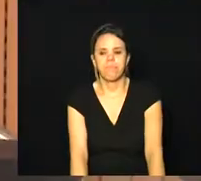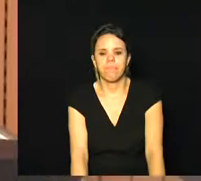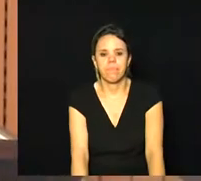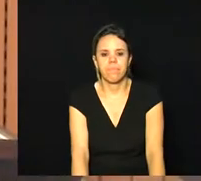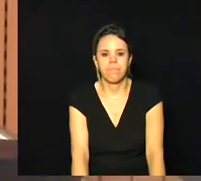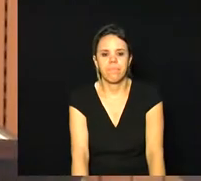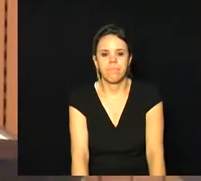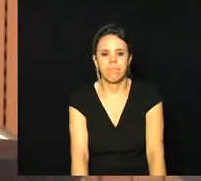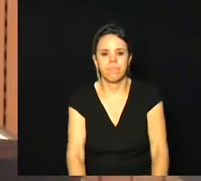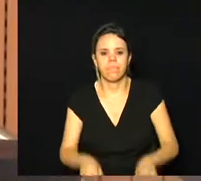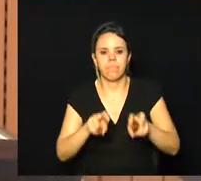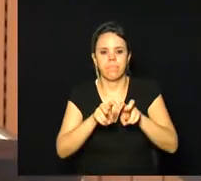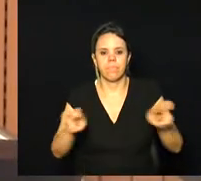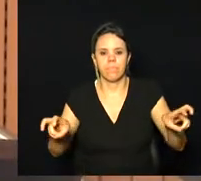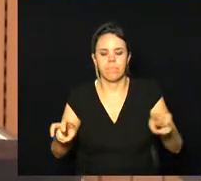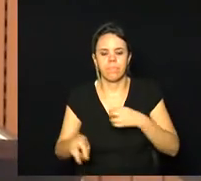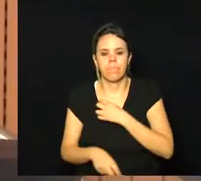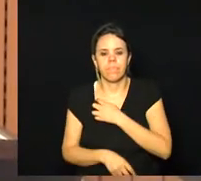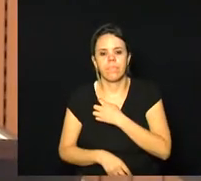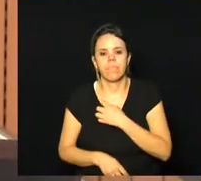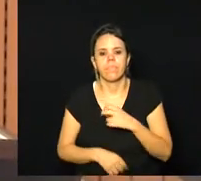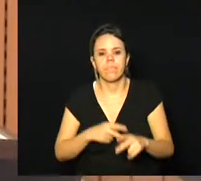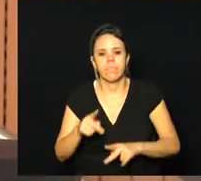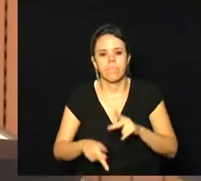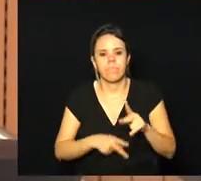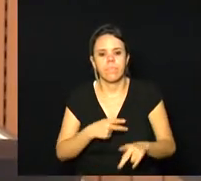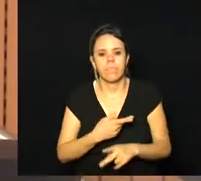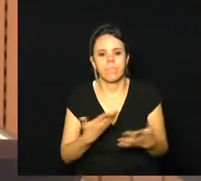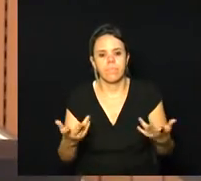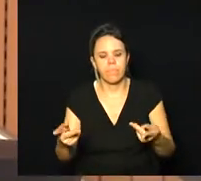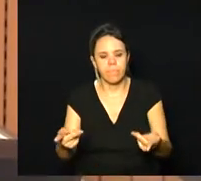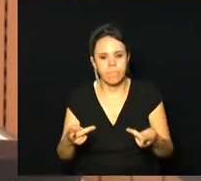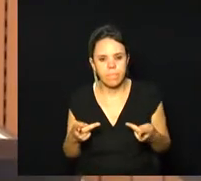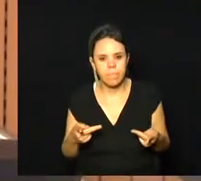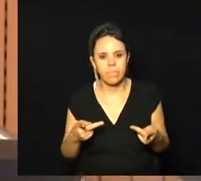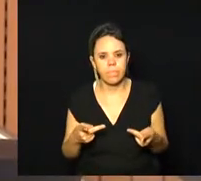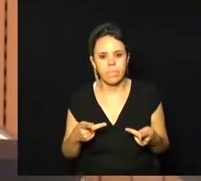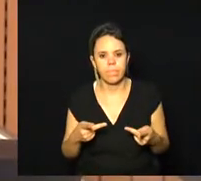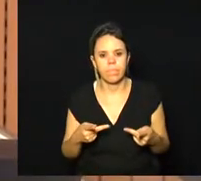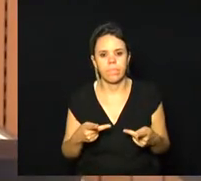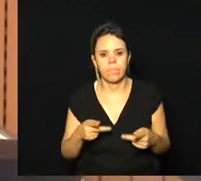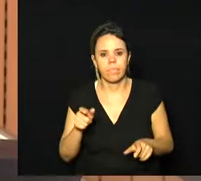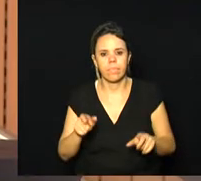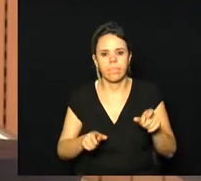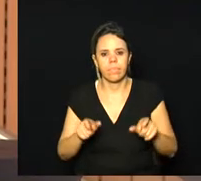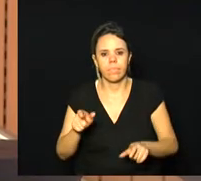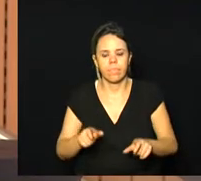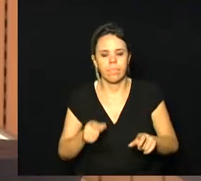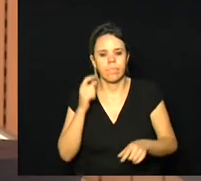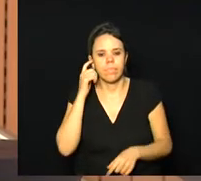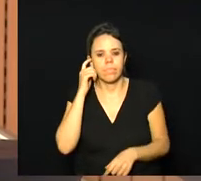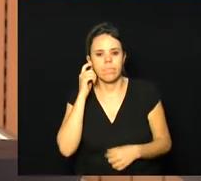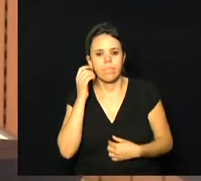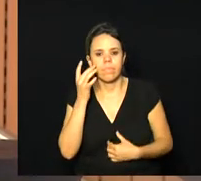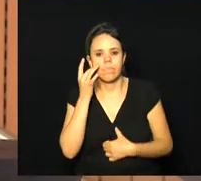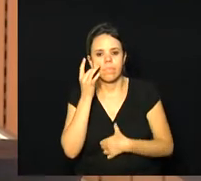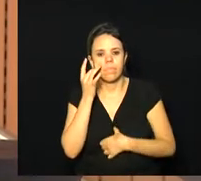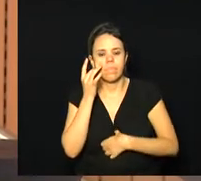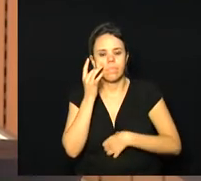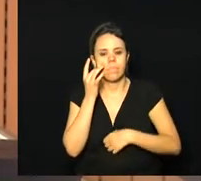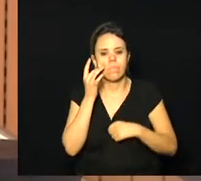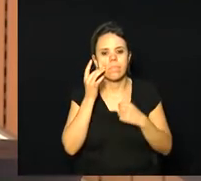Uma vez composta a mesa de autoridades, convidamos os seus componentes e demais presentes